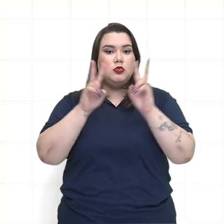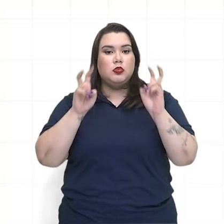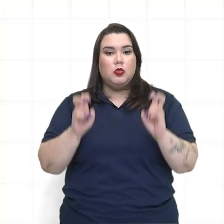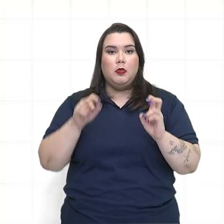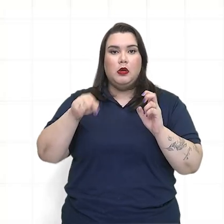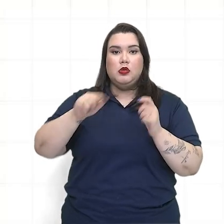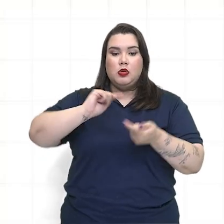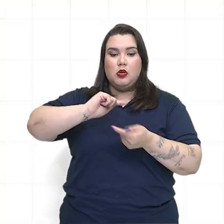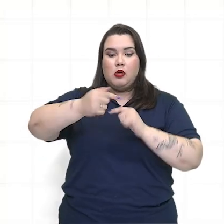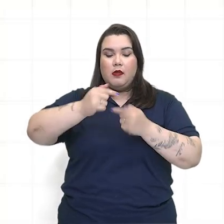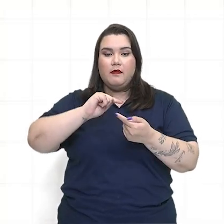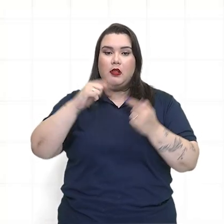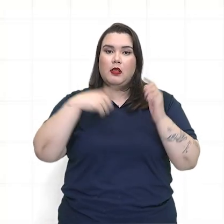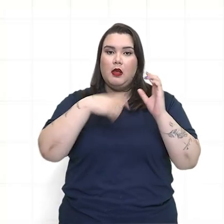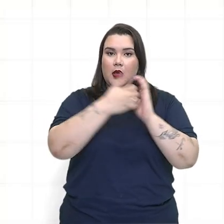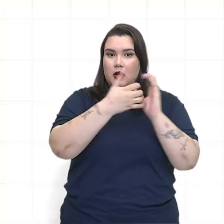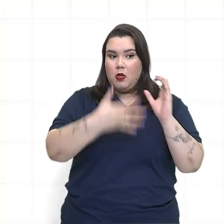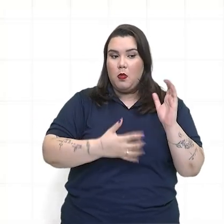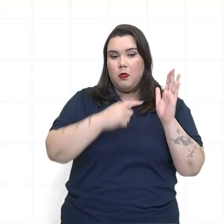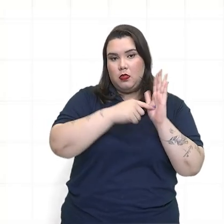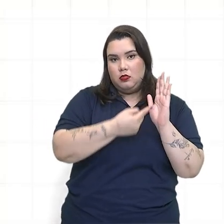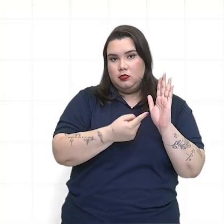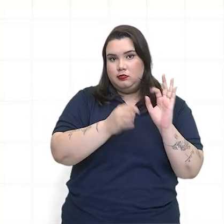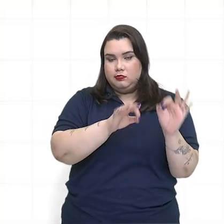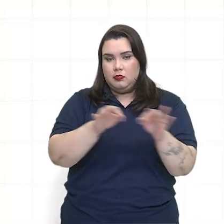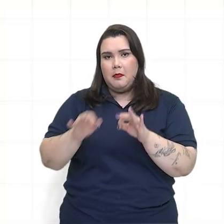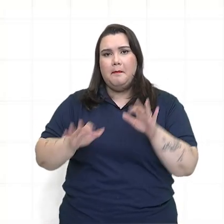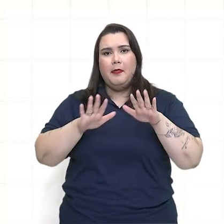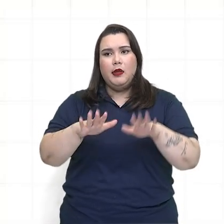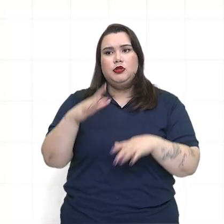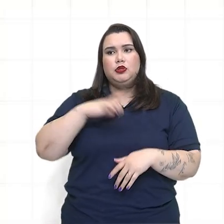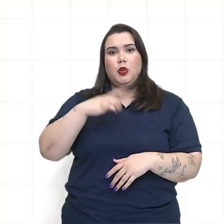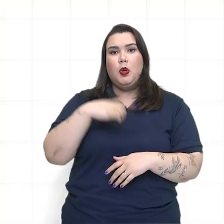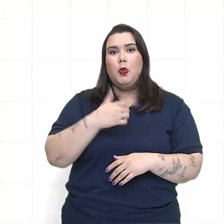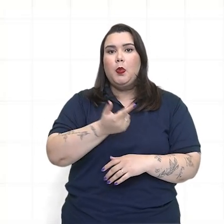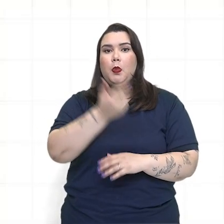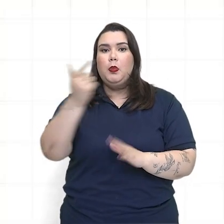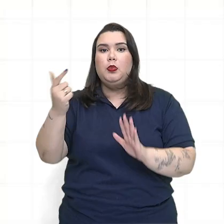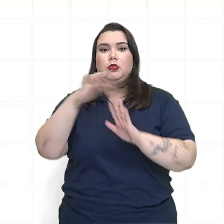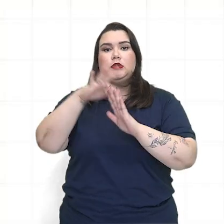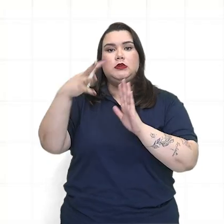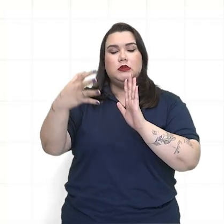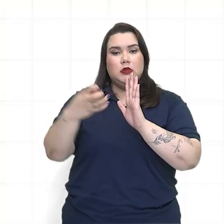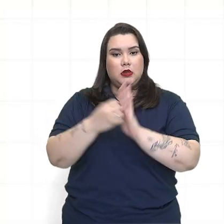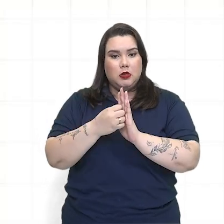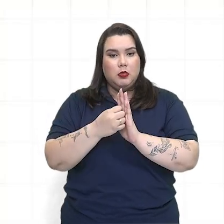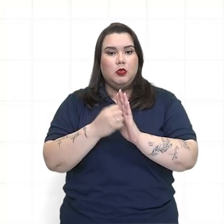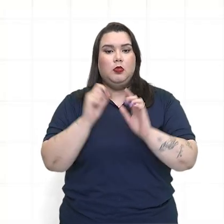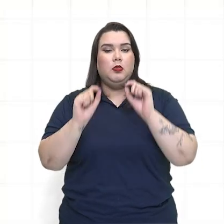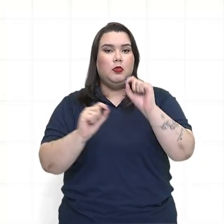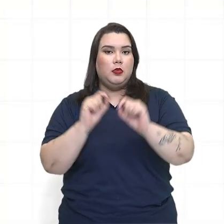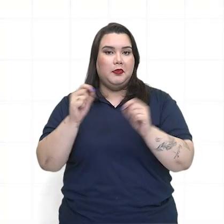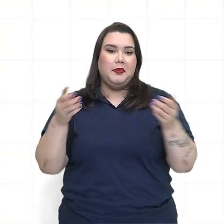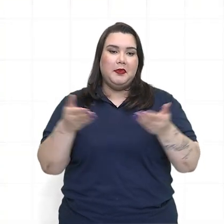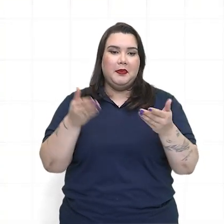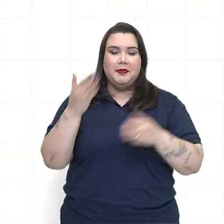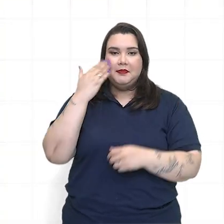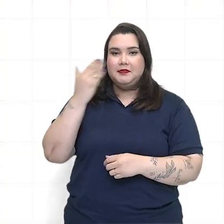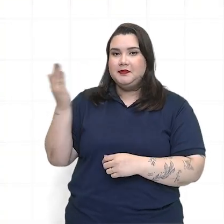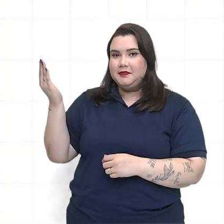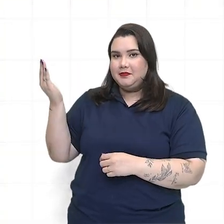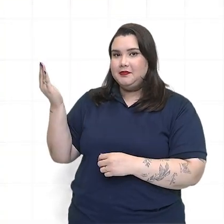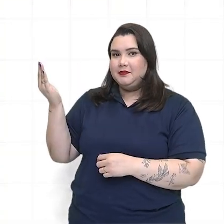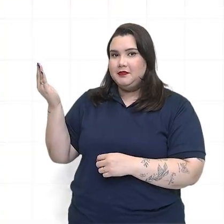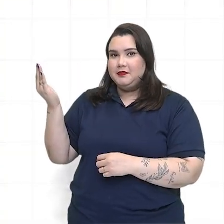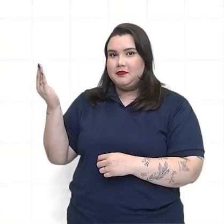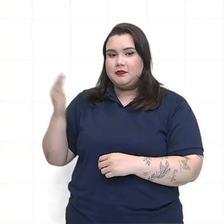ente geométrico ponto. Agora nós temos outras simbologias também dentro da geometria, que é o que nós vamos ver agora, como